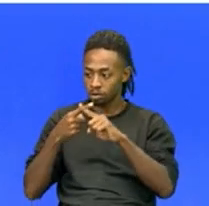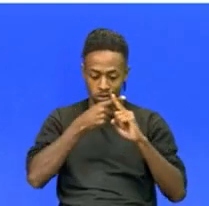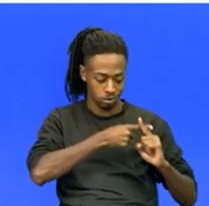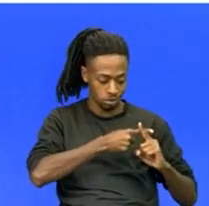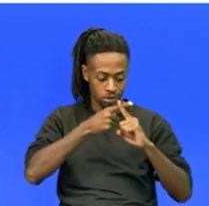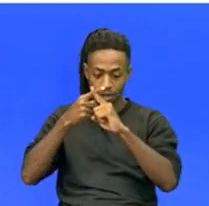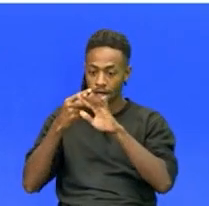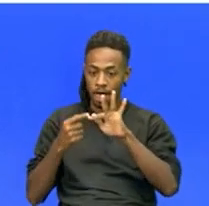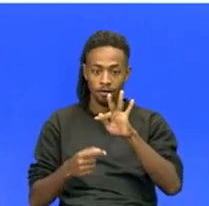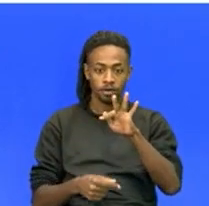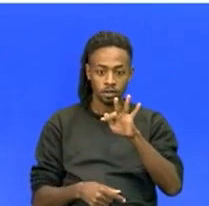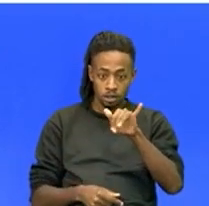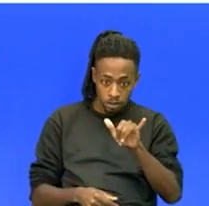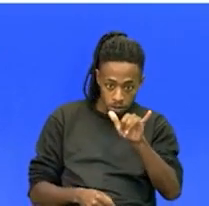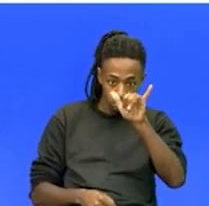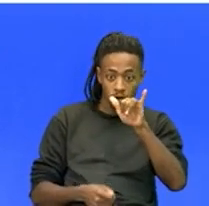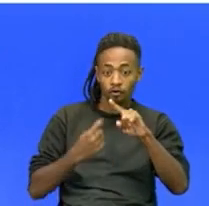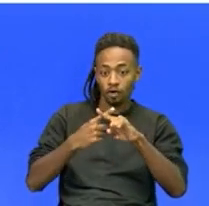quadrado. Tá?